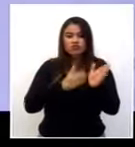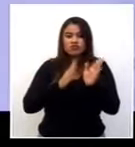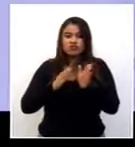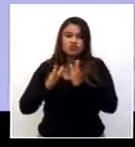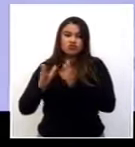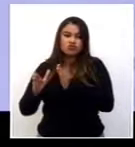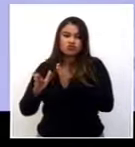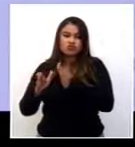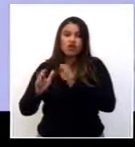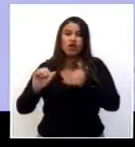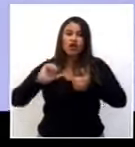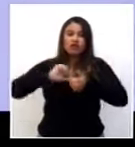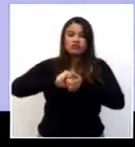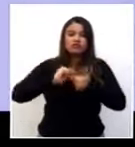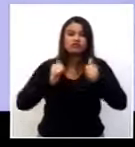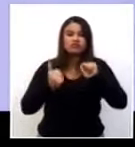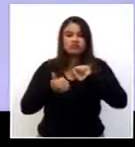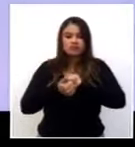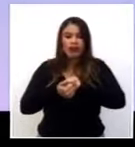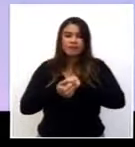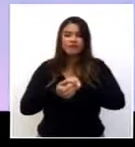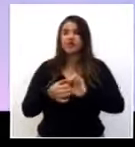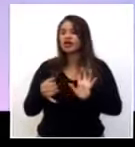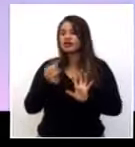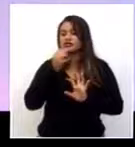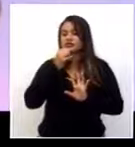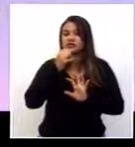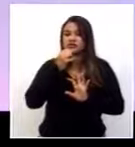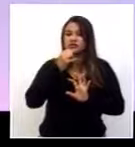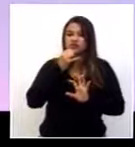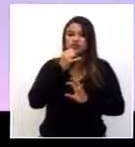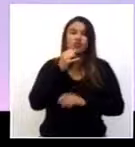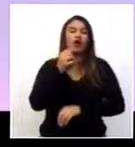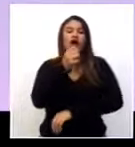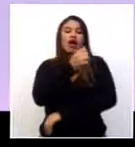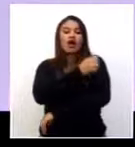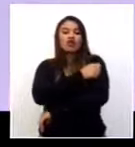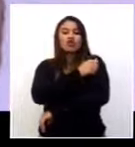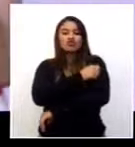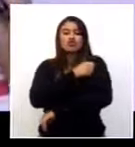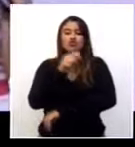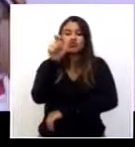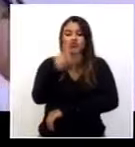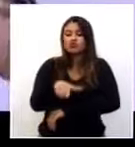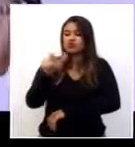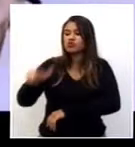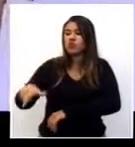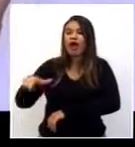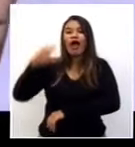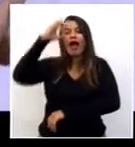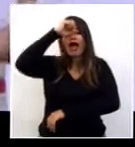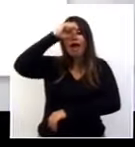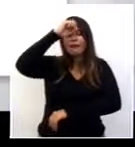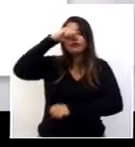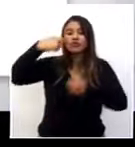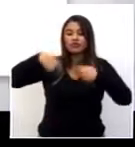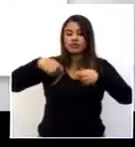ajustar aquilo que eu quero ensinar com aquilo, tudo que os meus meninos e meninas precisam aprender.